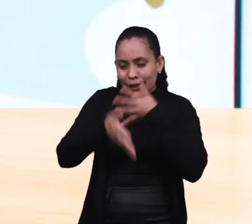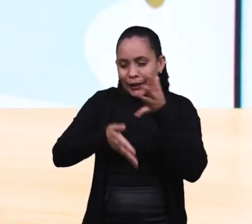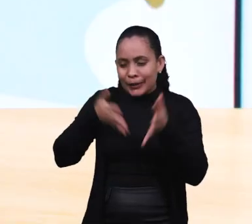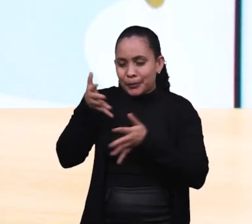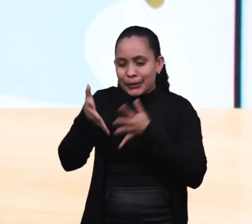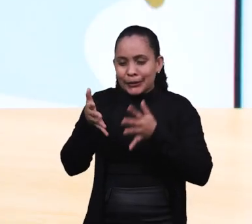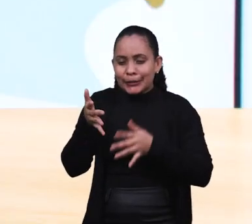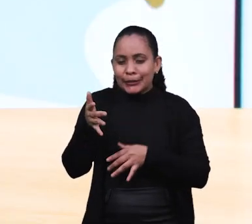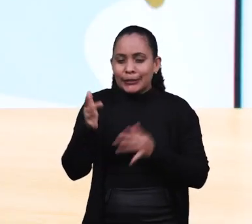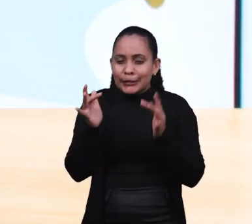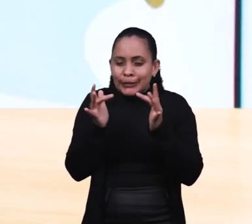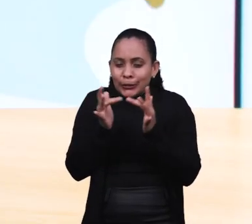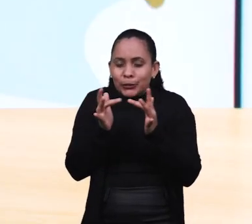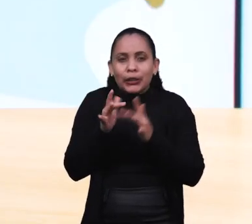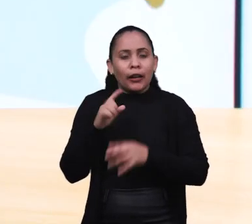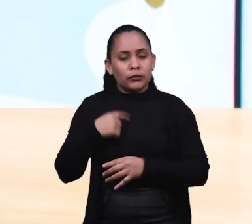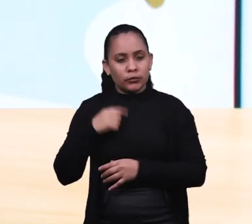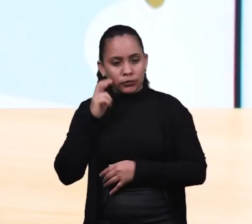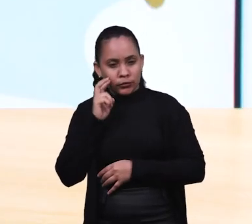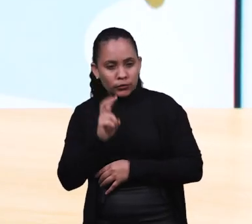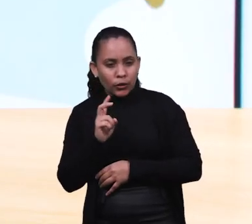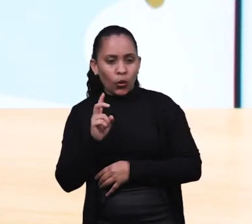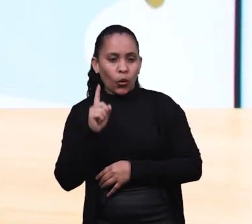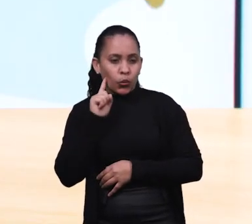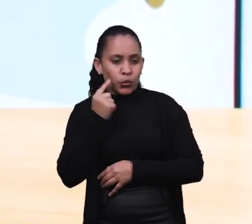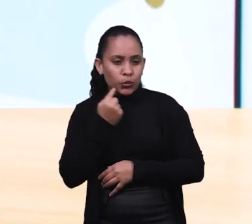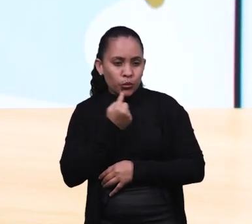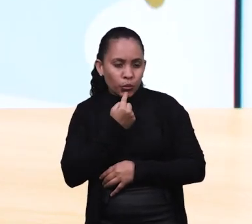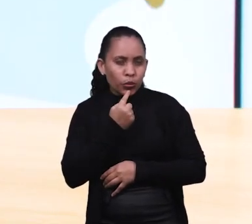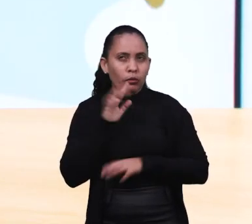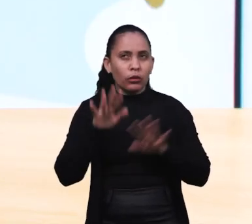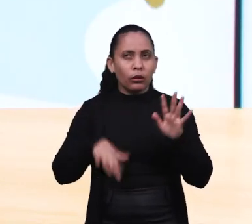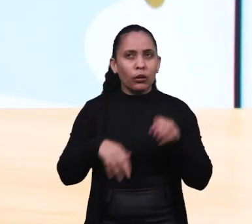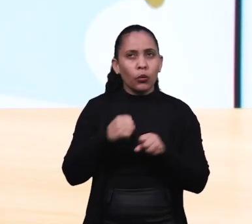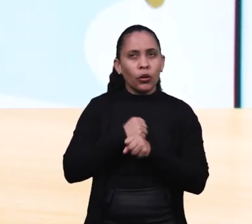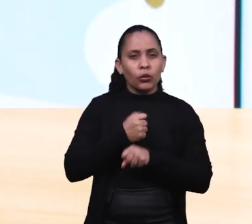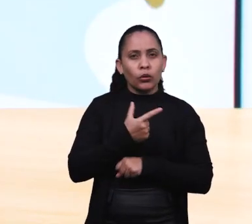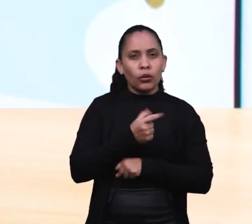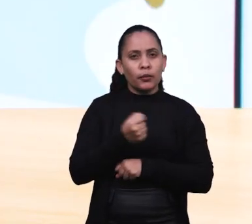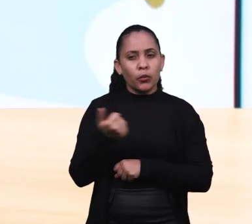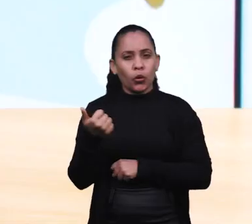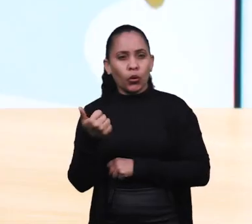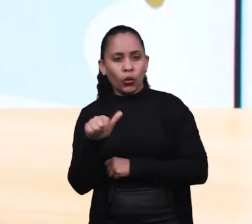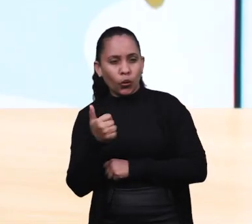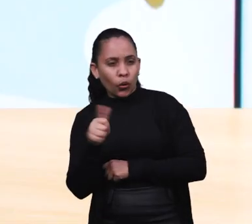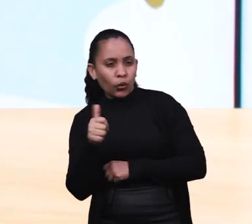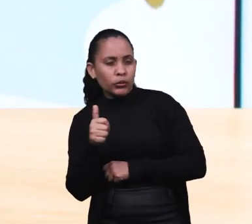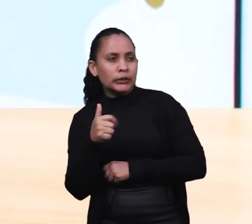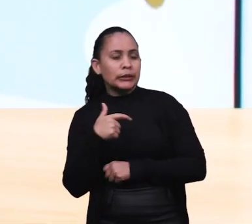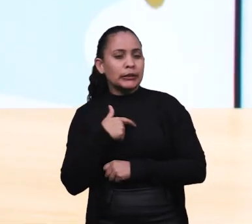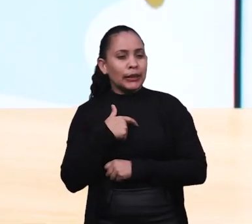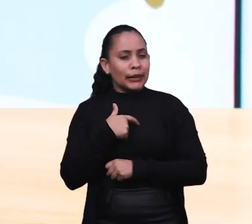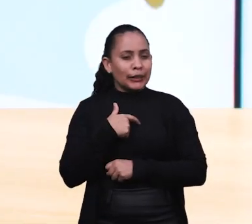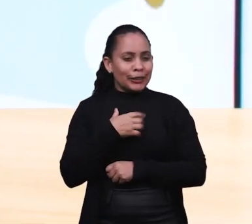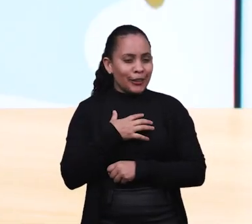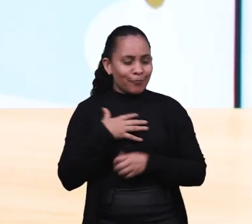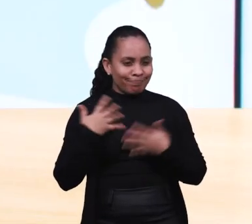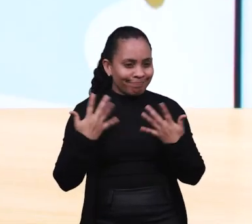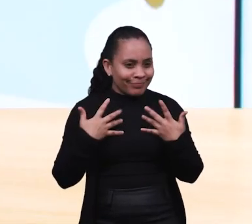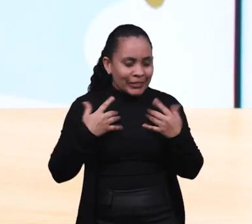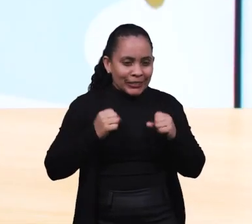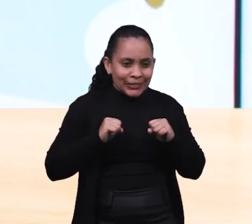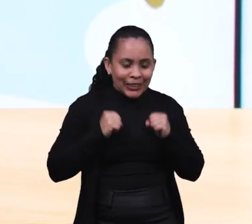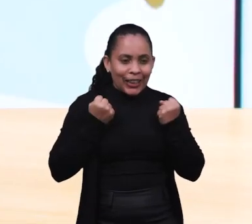primeiro contato, quando eu acolhi o primeiro surdo na igreja, lá no ano de 2011, uma coisa que me motivava a poder